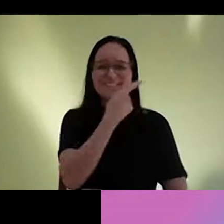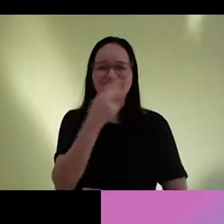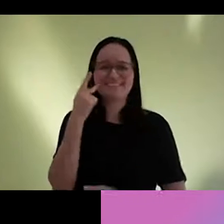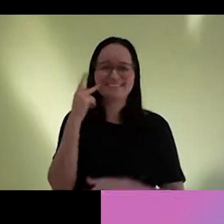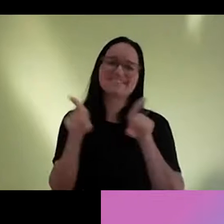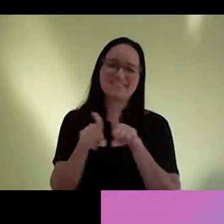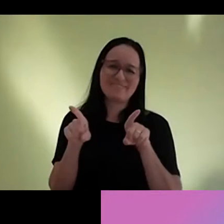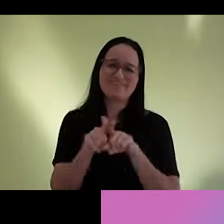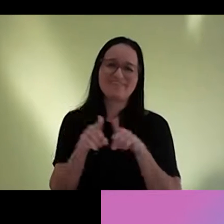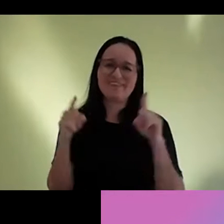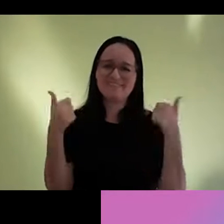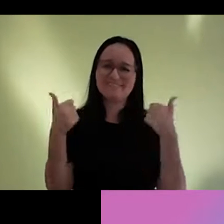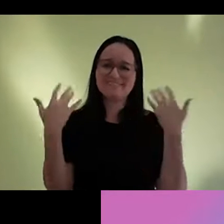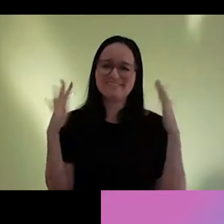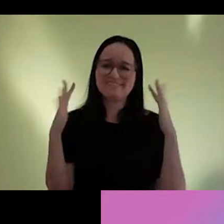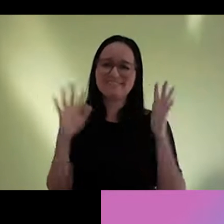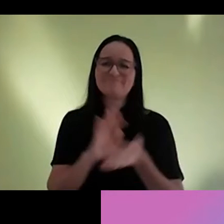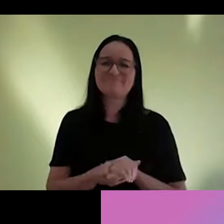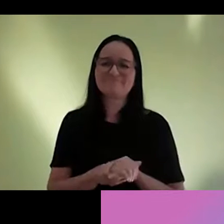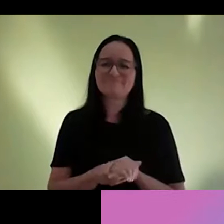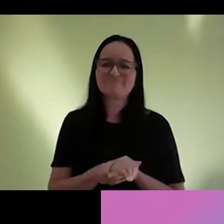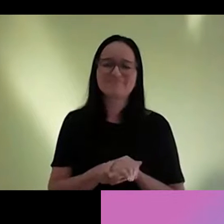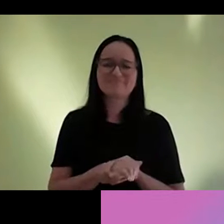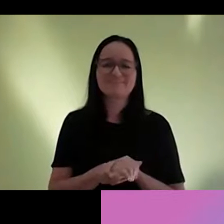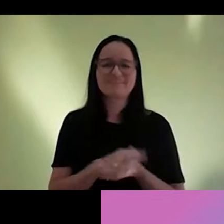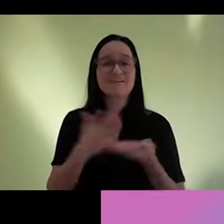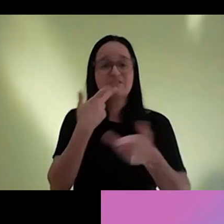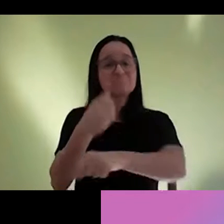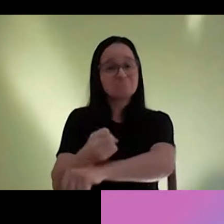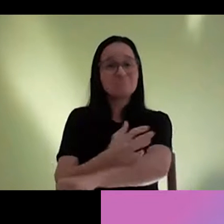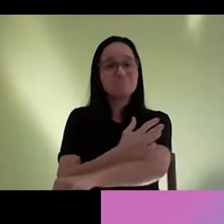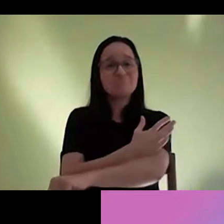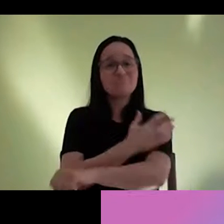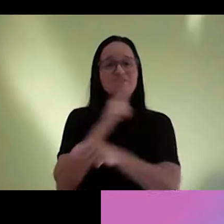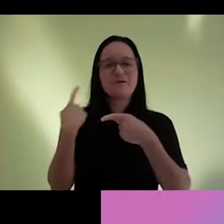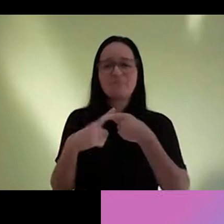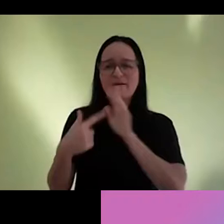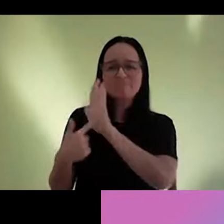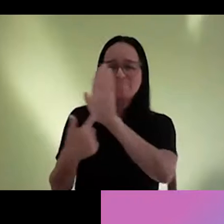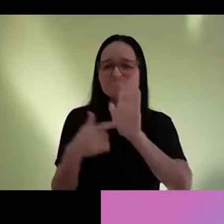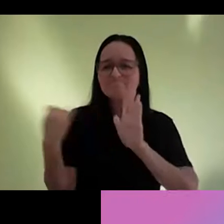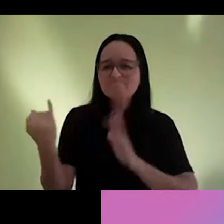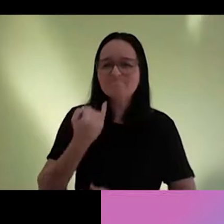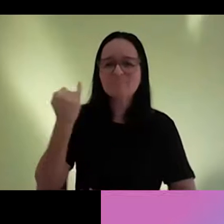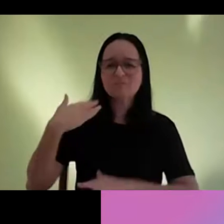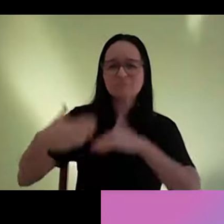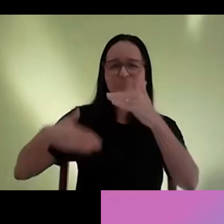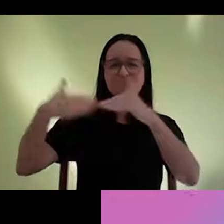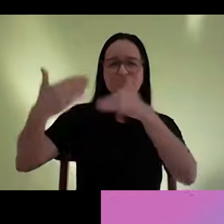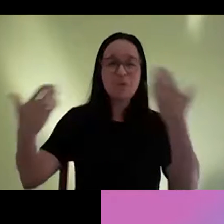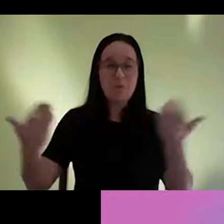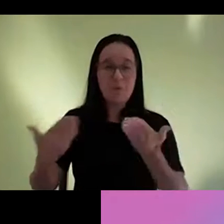gente eu fico até emocionada porque assim contribuir trazer algo bacana algo para cima em dias tão